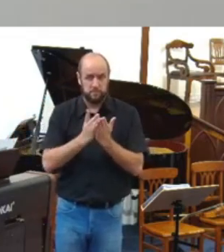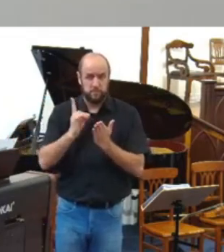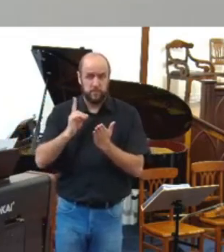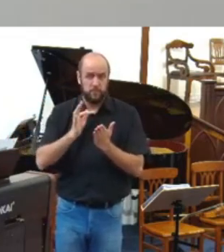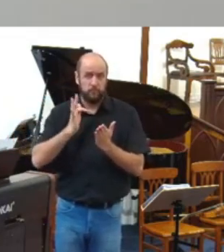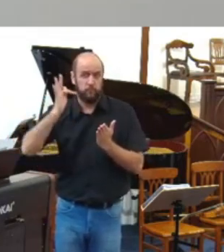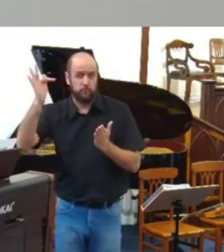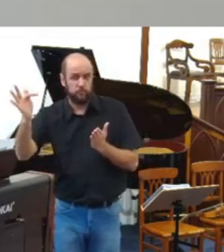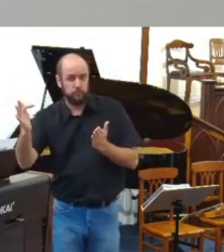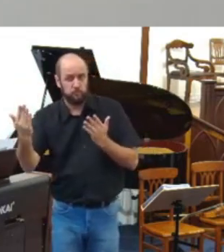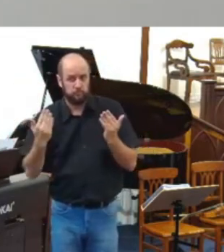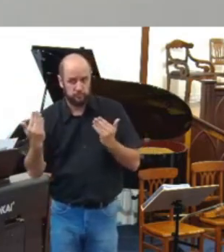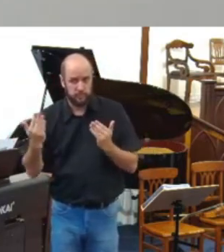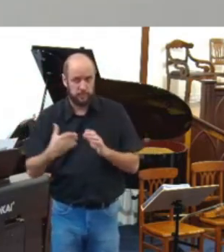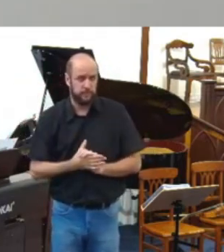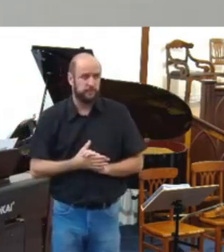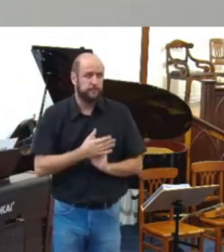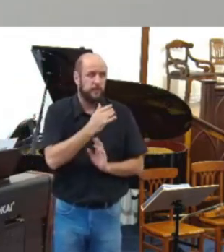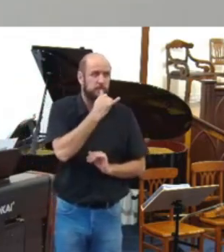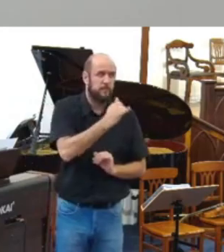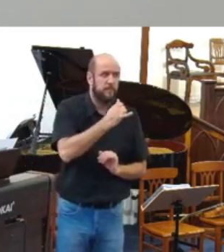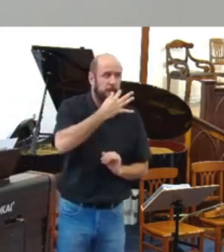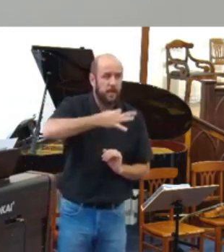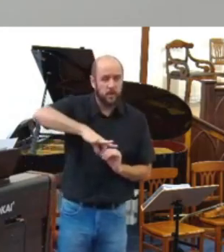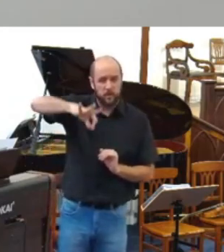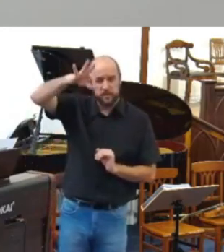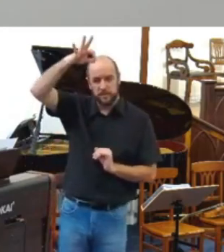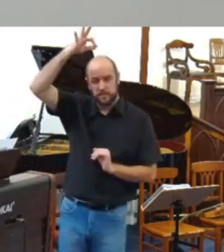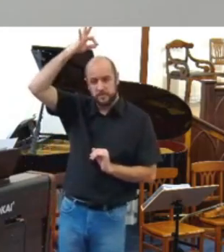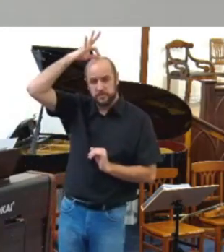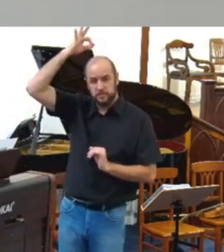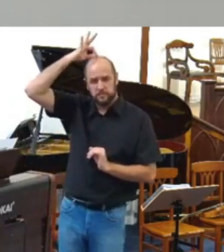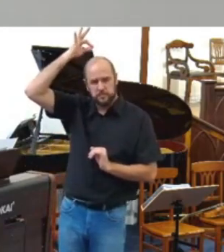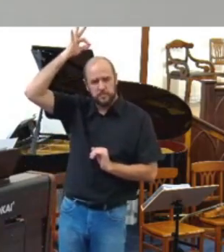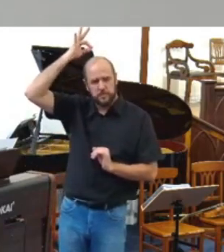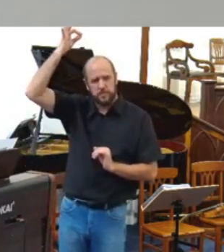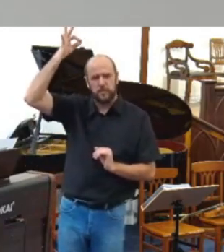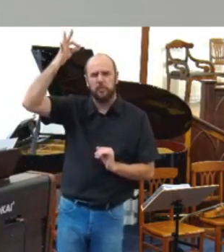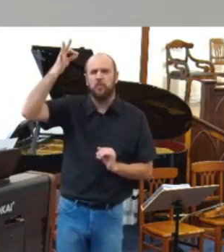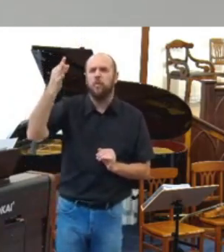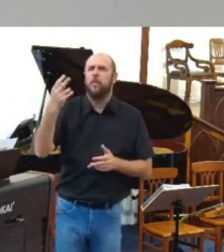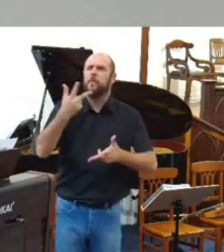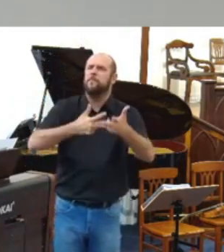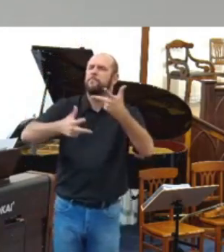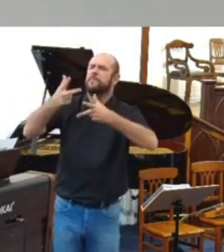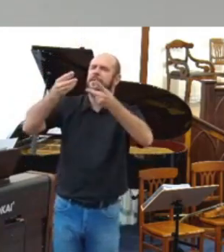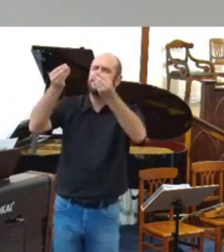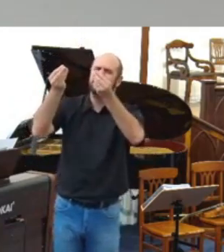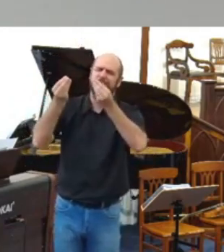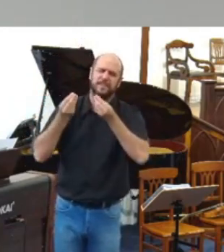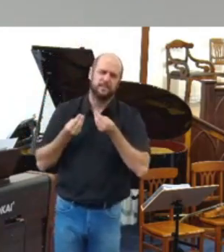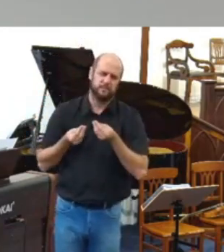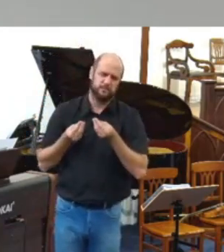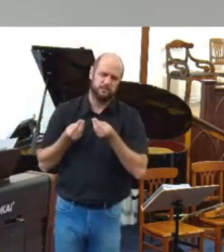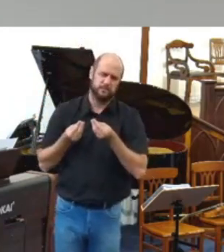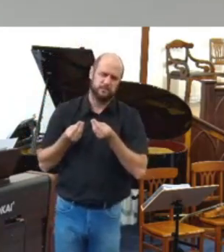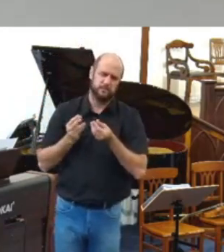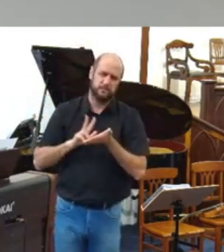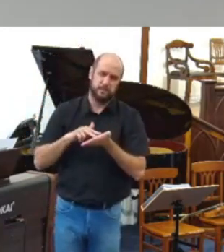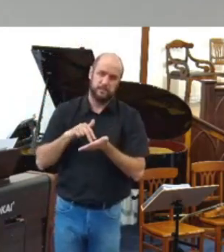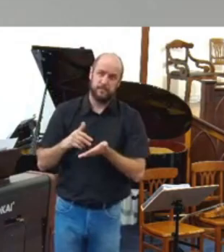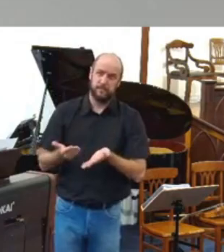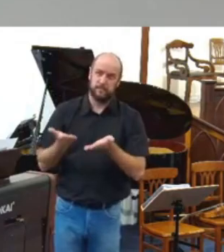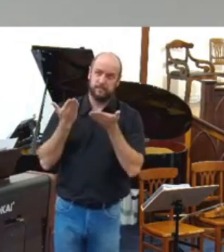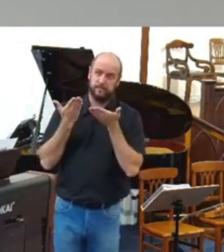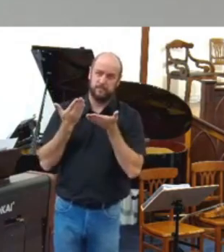pela cultura cristã depois. Ele diz assim: o Espírito é a dádiva do ressuscitado, ou seja, o Espírito é o presente que o ressuscitado